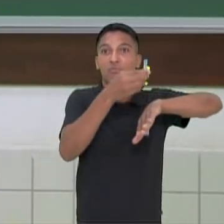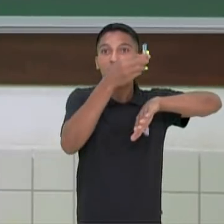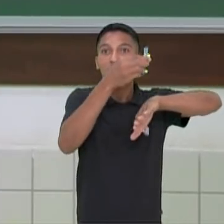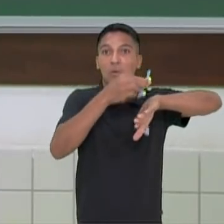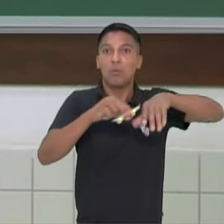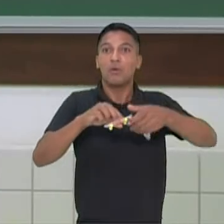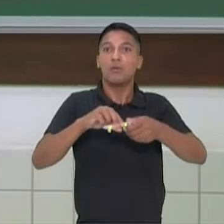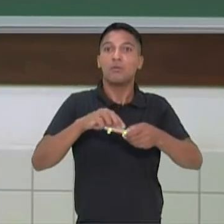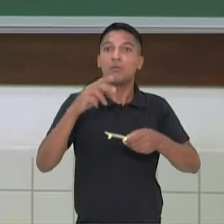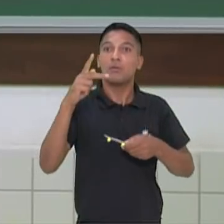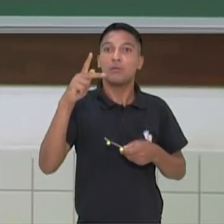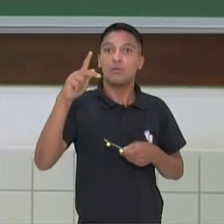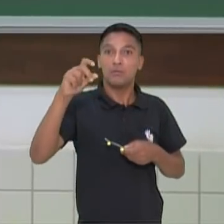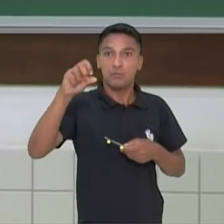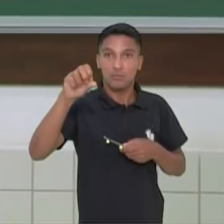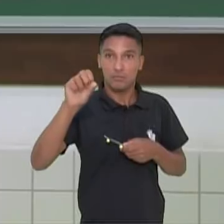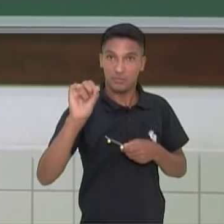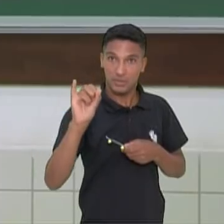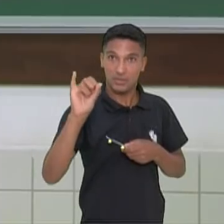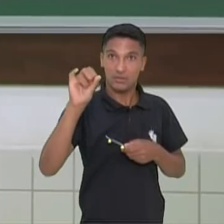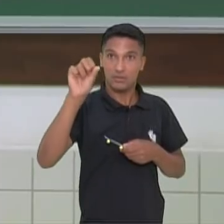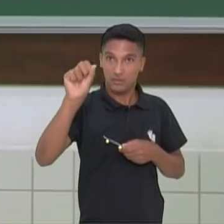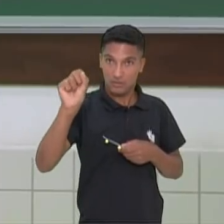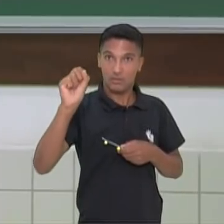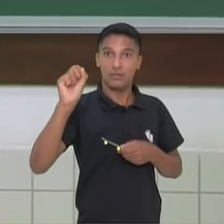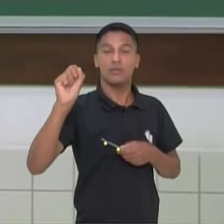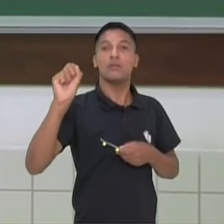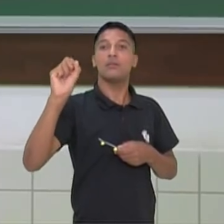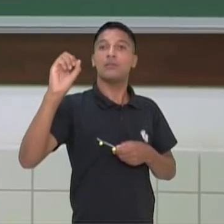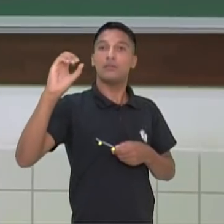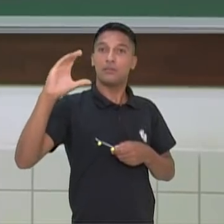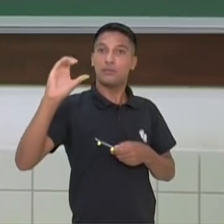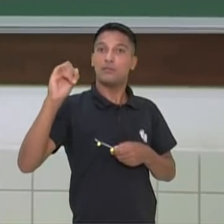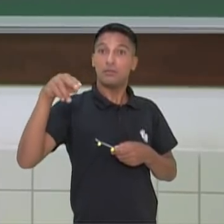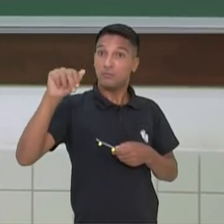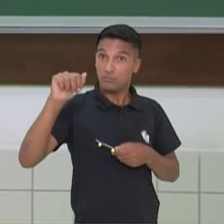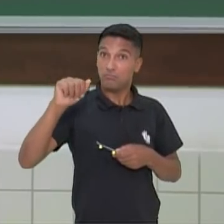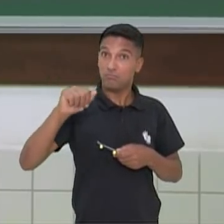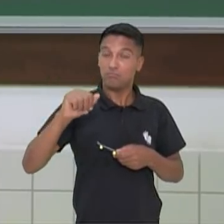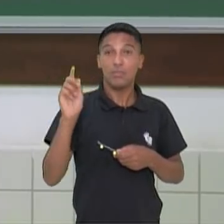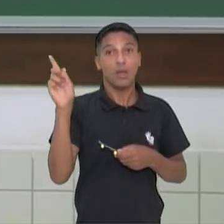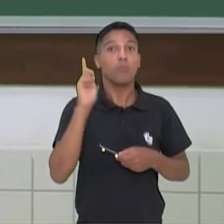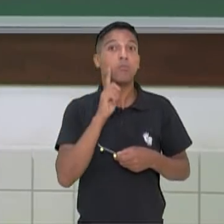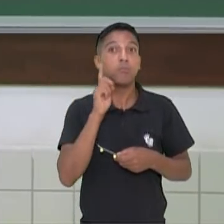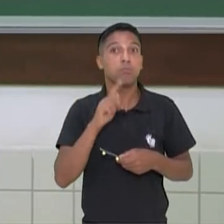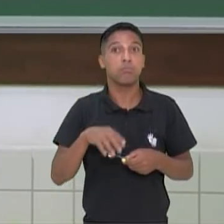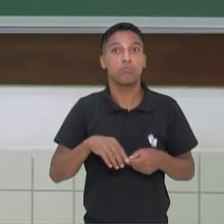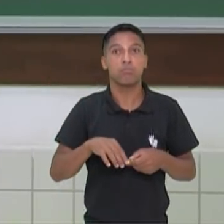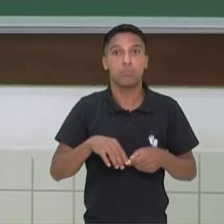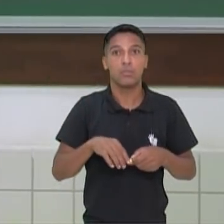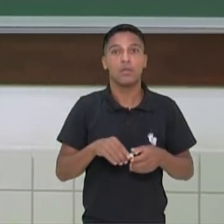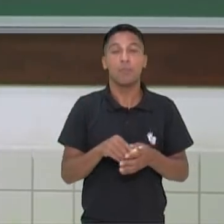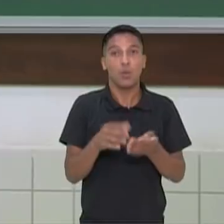em formato de U, essa pista ela foi criada a partir